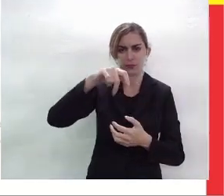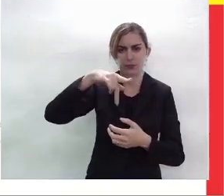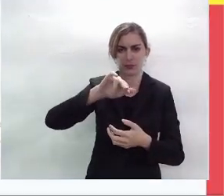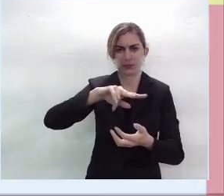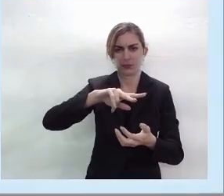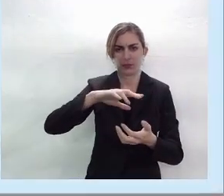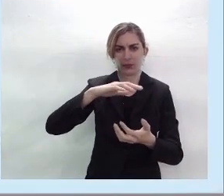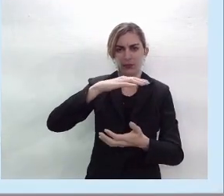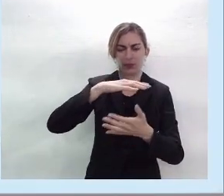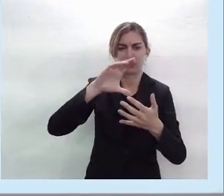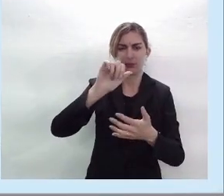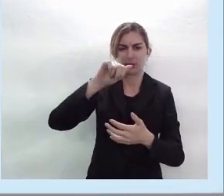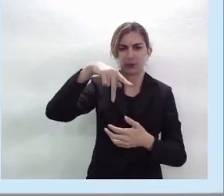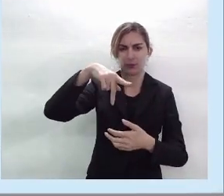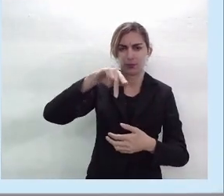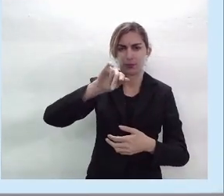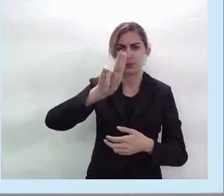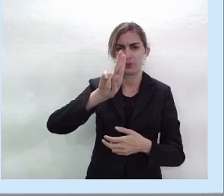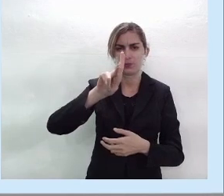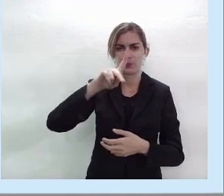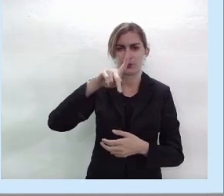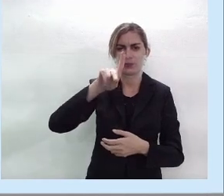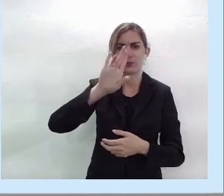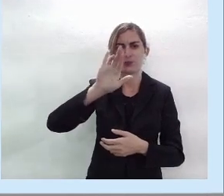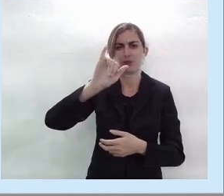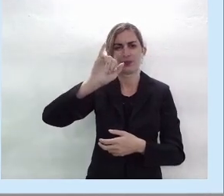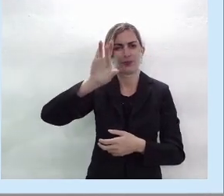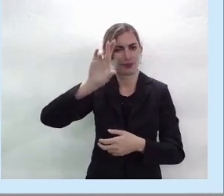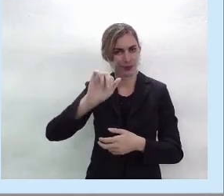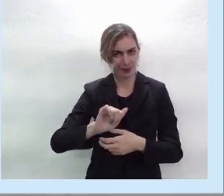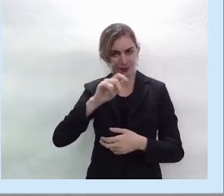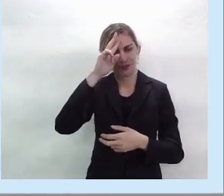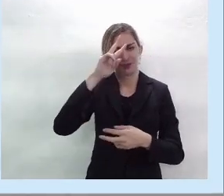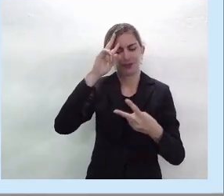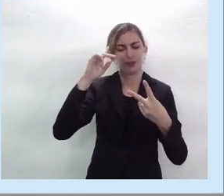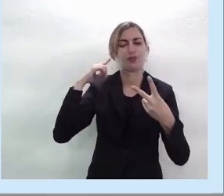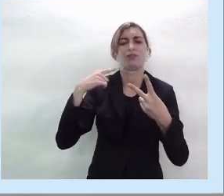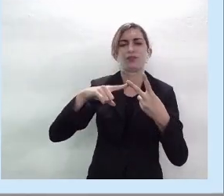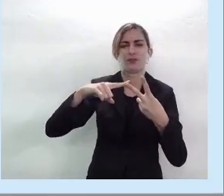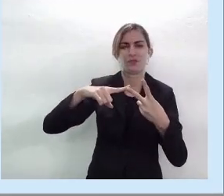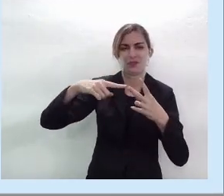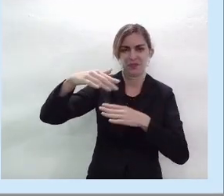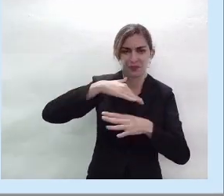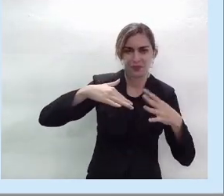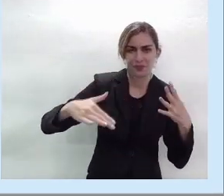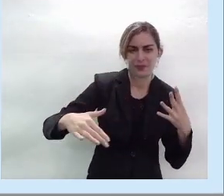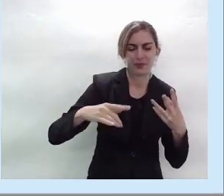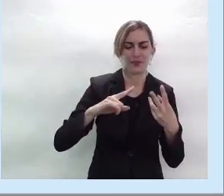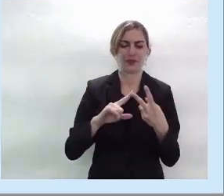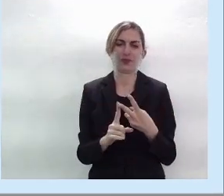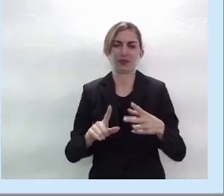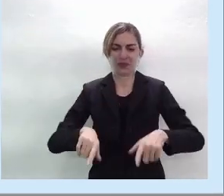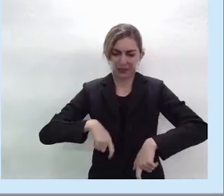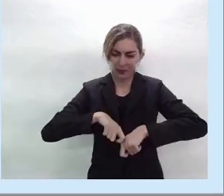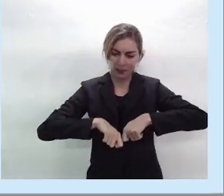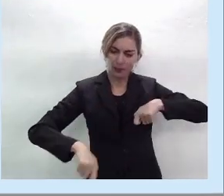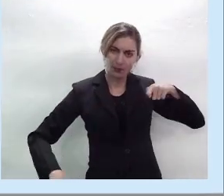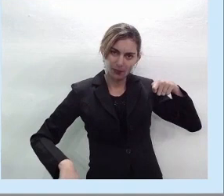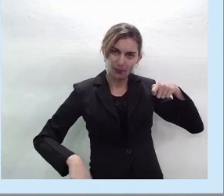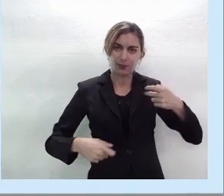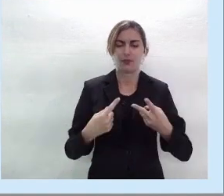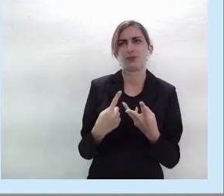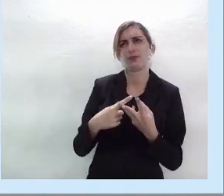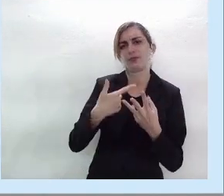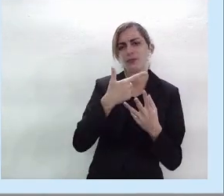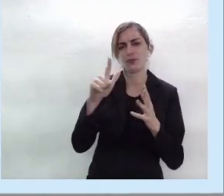que é a mais fácil, geralmente todo mundo lembra muito mais rápido. O jiu-jitsu, que a gente também apresentou. Quais foram